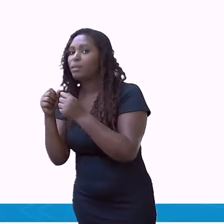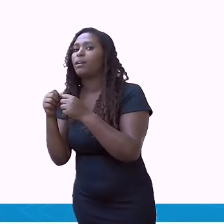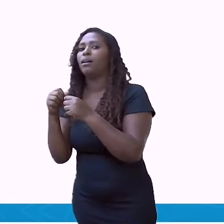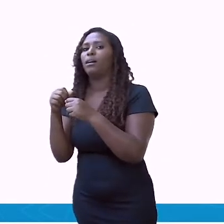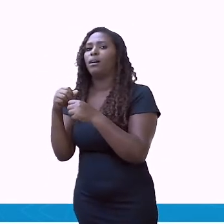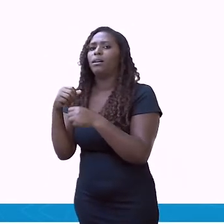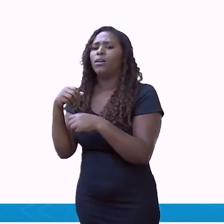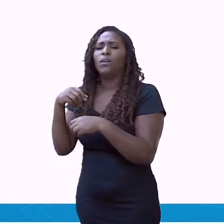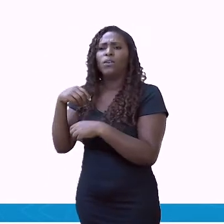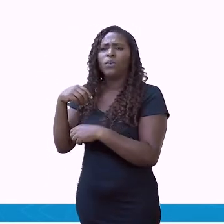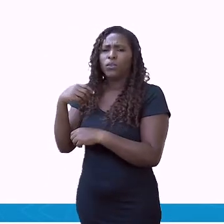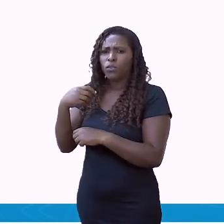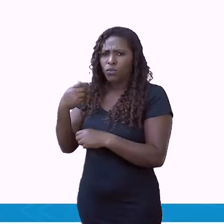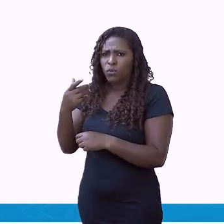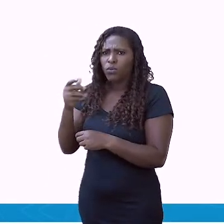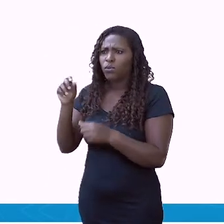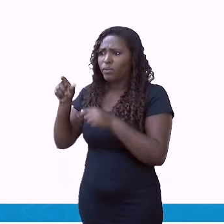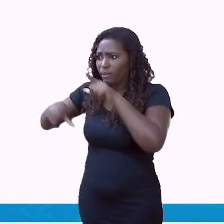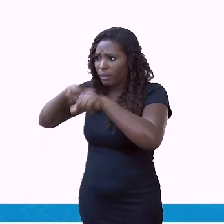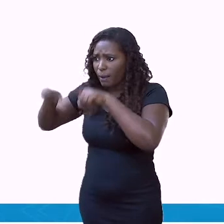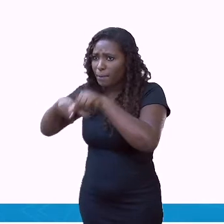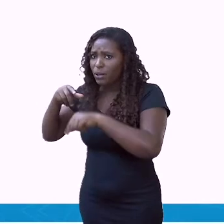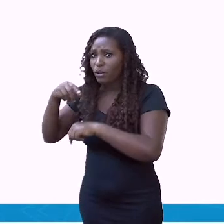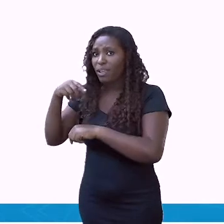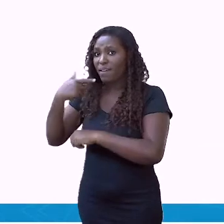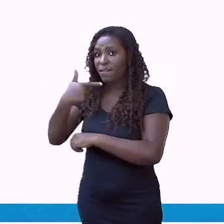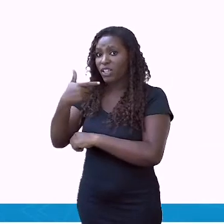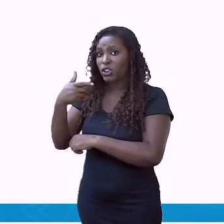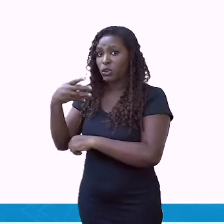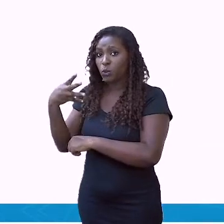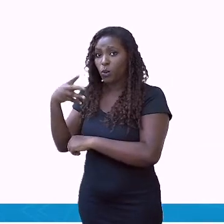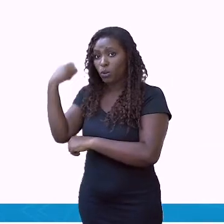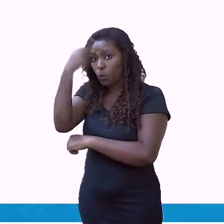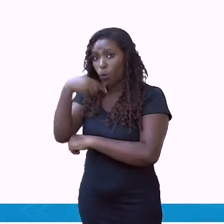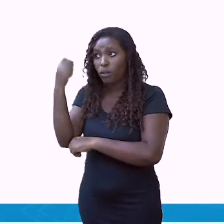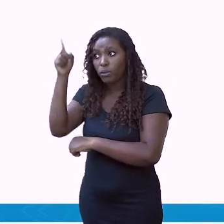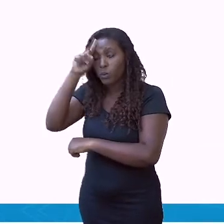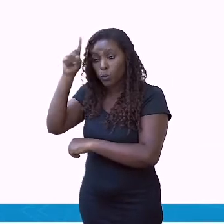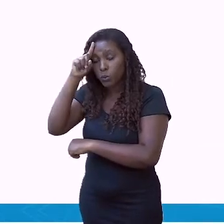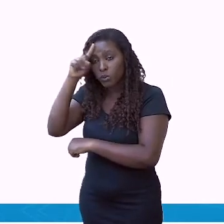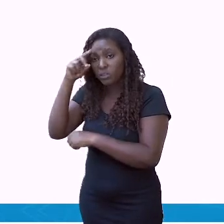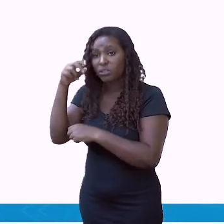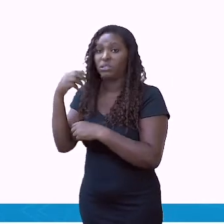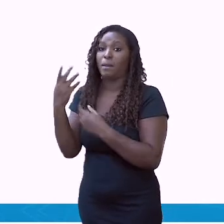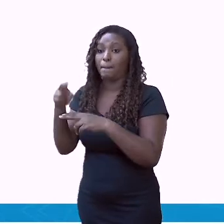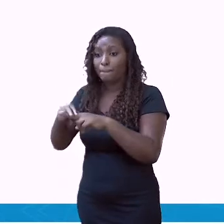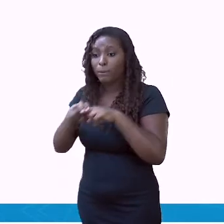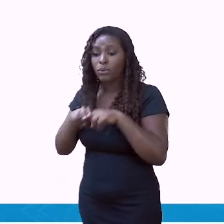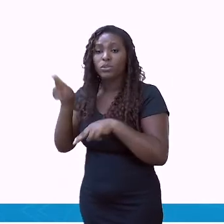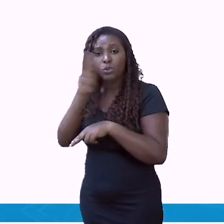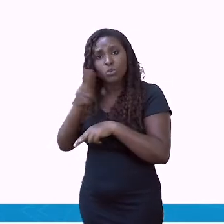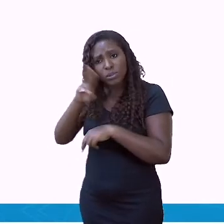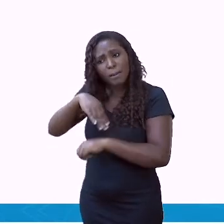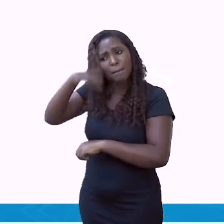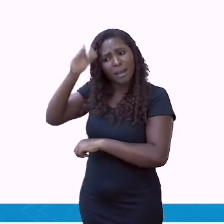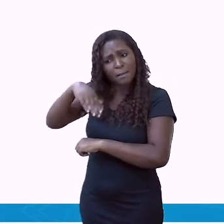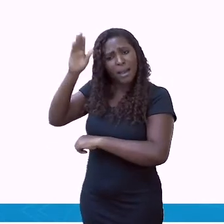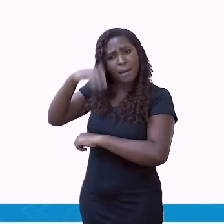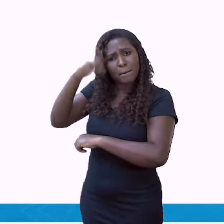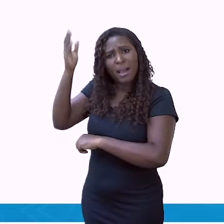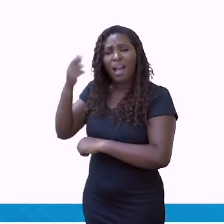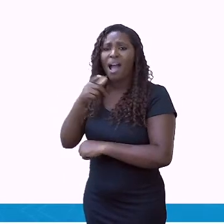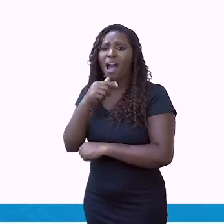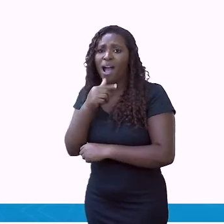incessante. Ok? E aí, olha que coisa interessante. Para se produzir 1 quilo